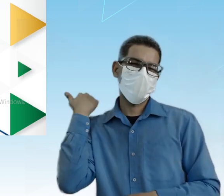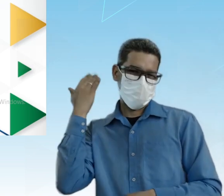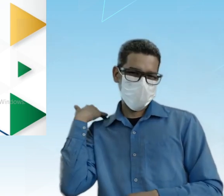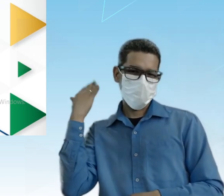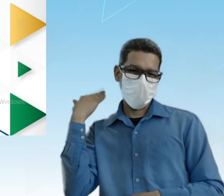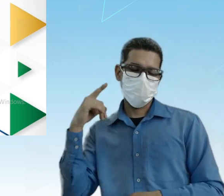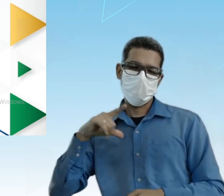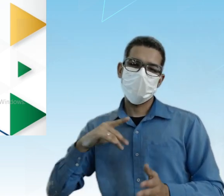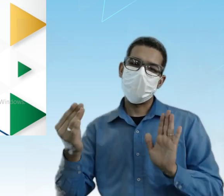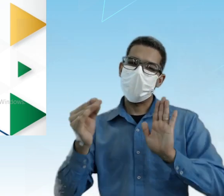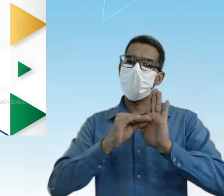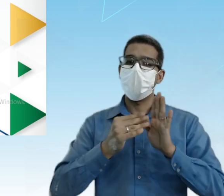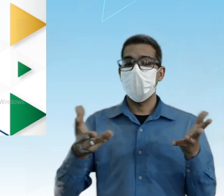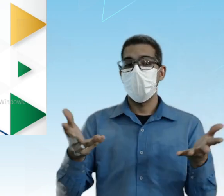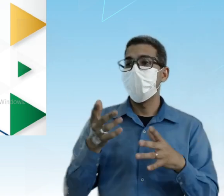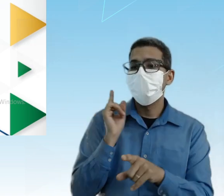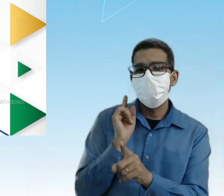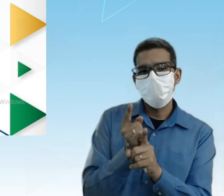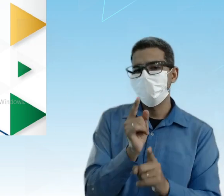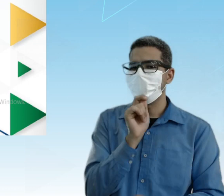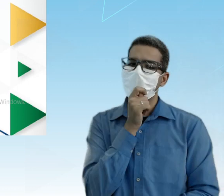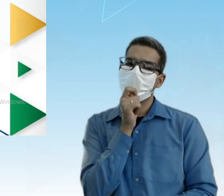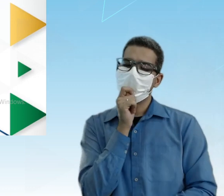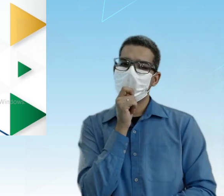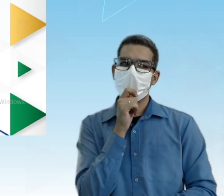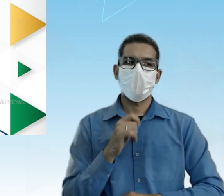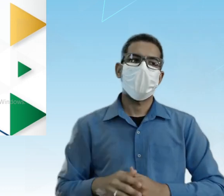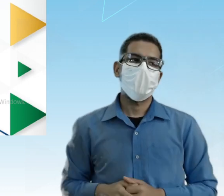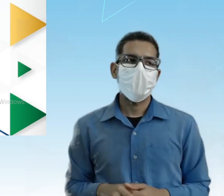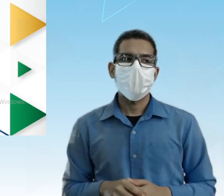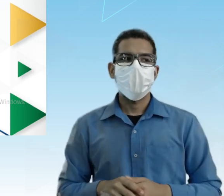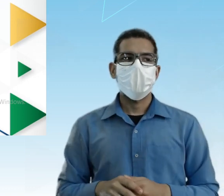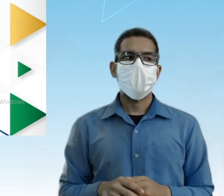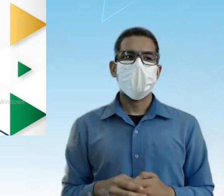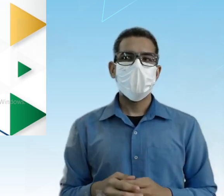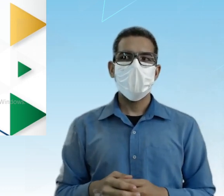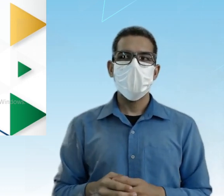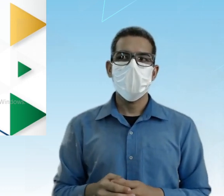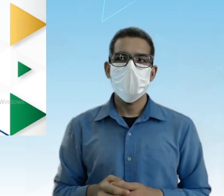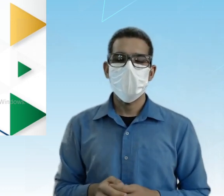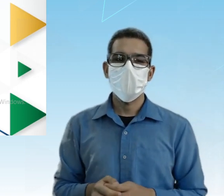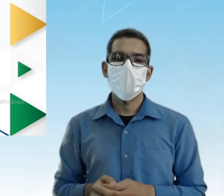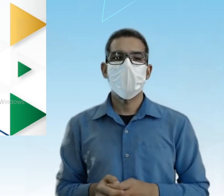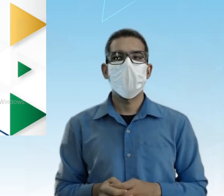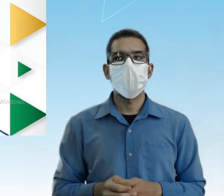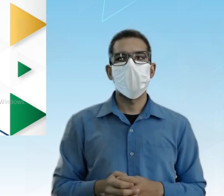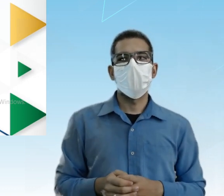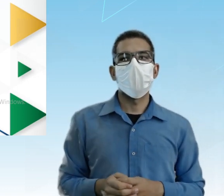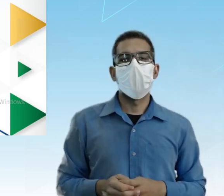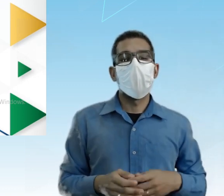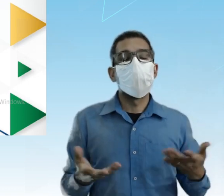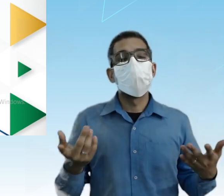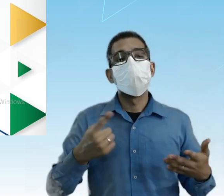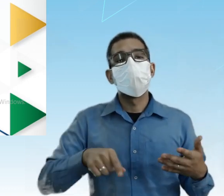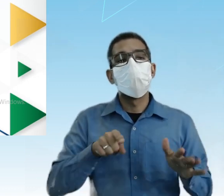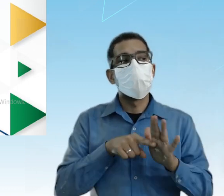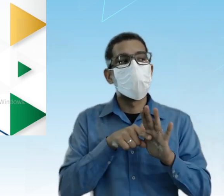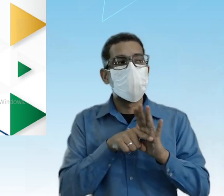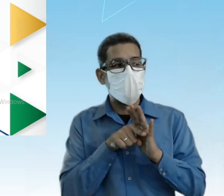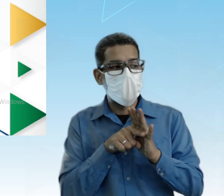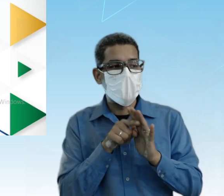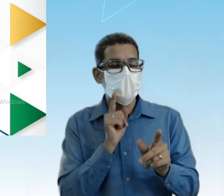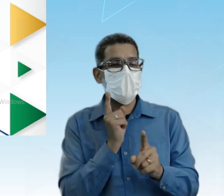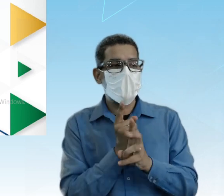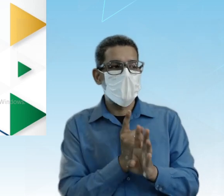nessa faixa aí. Outros indicadores, 7º ano, para a gente verificar se o